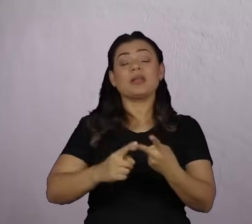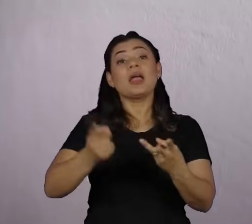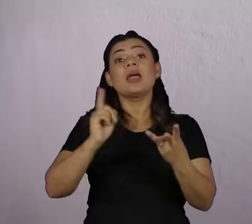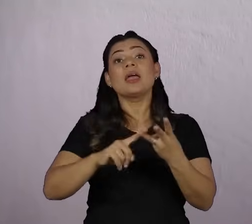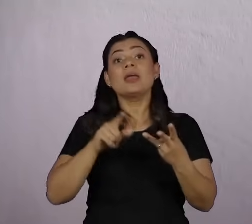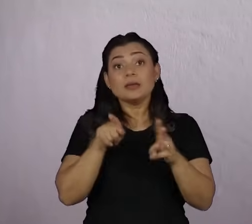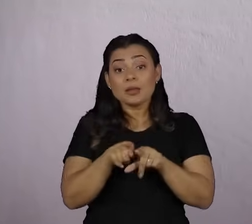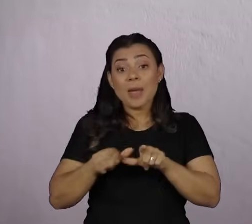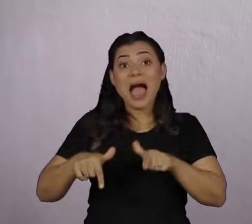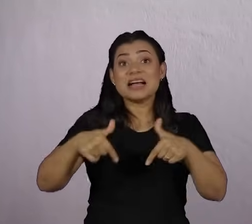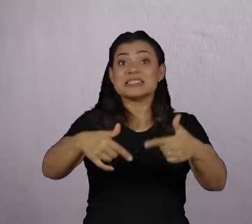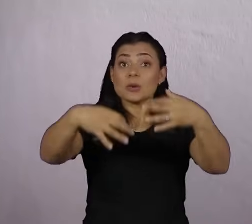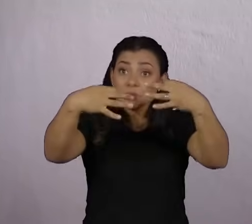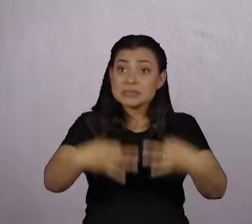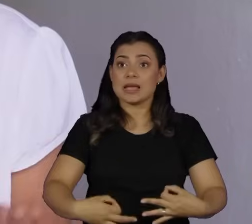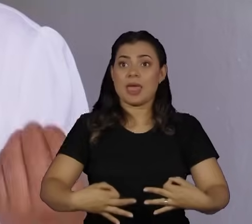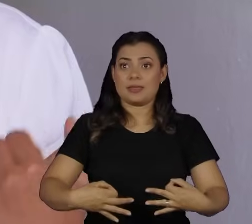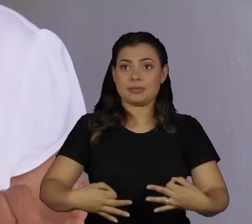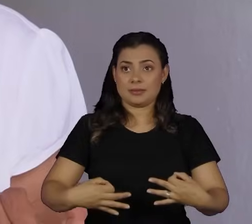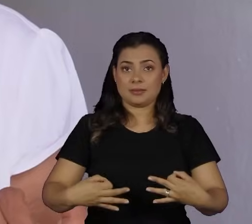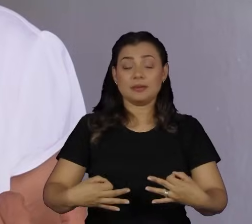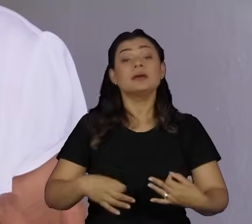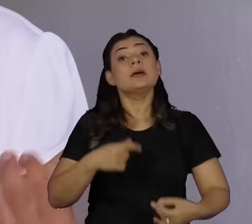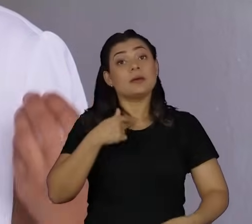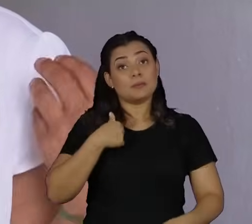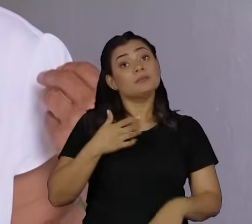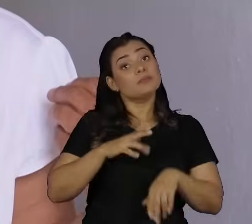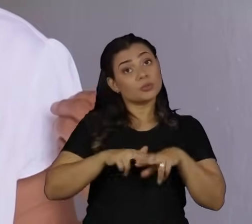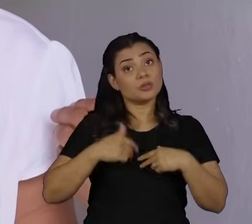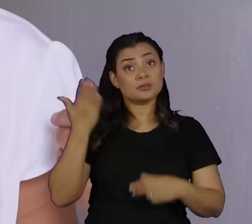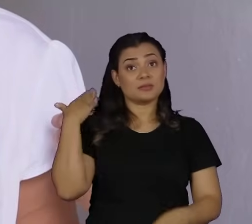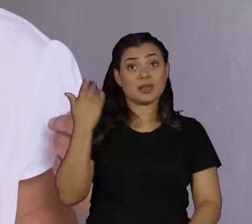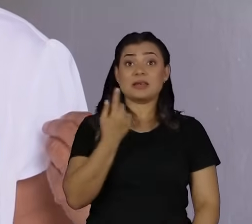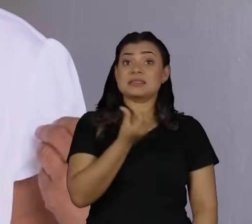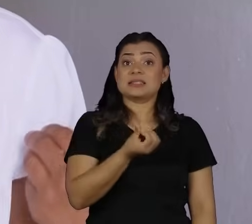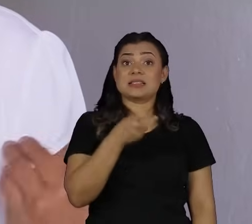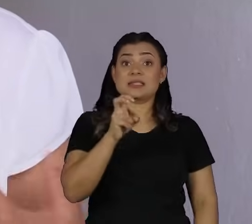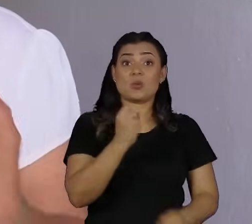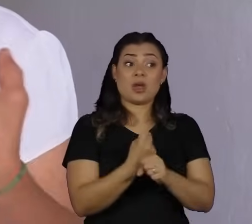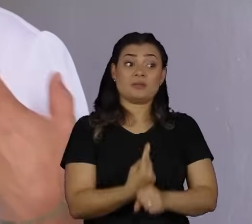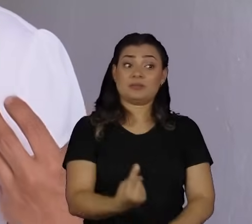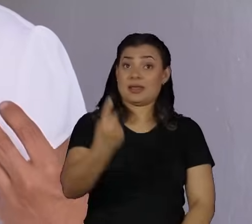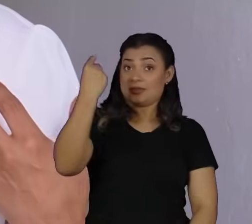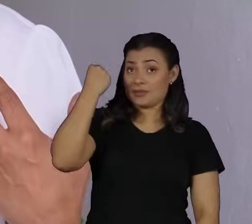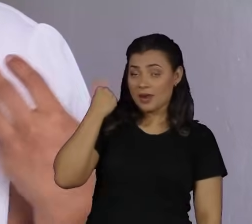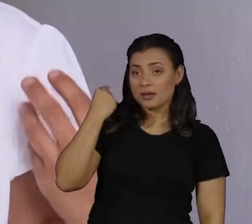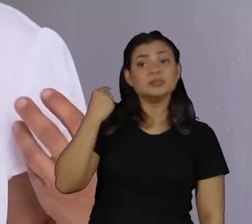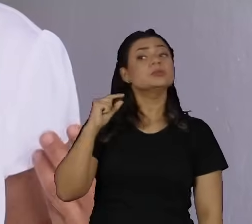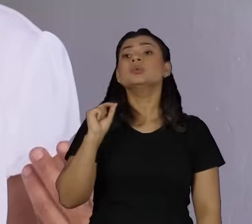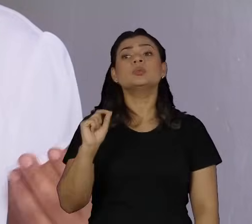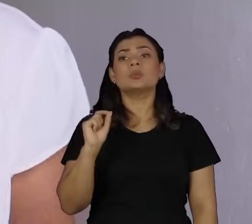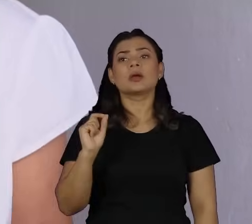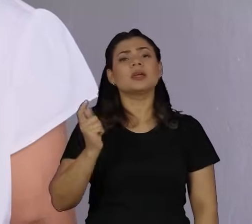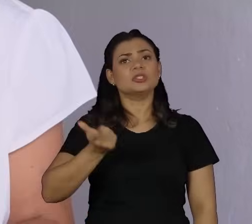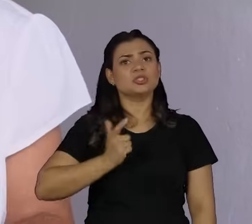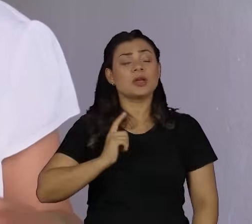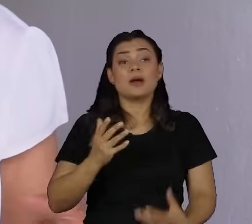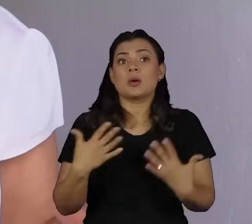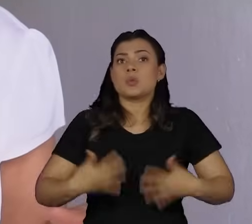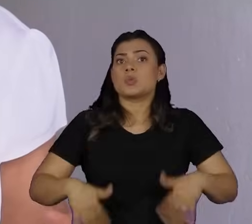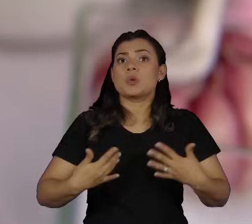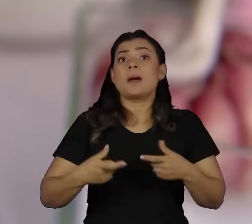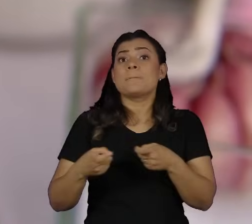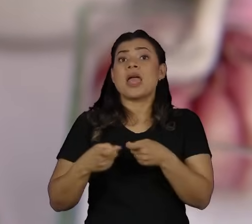ritual da simpatia que você está fazendo. No meu tempo, 65 anos atrás, era muita simpatia, porque não tinha